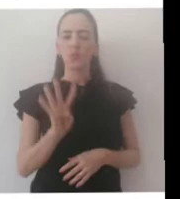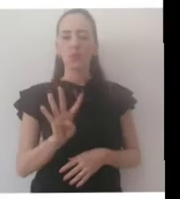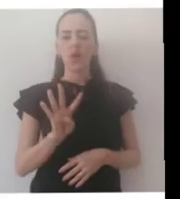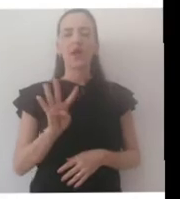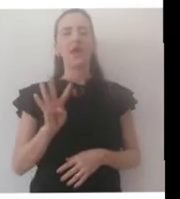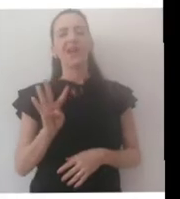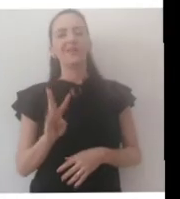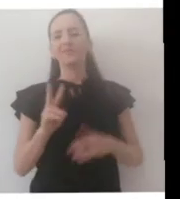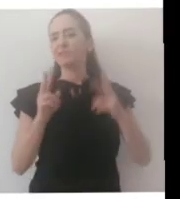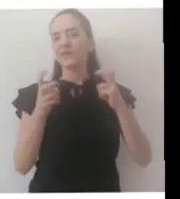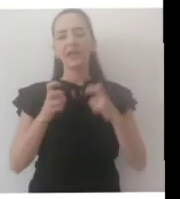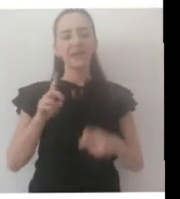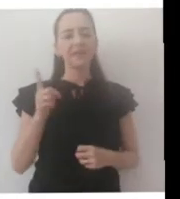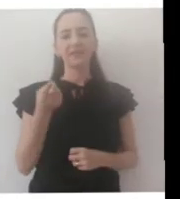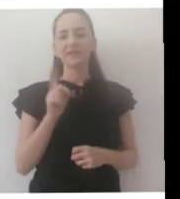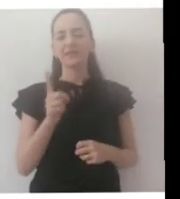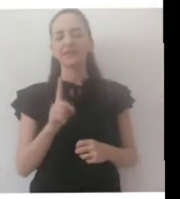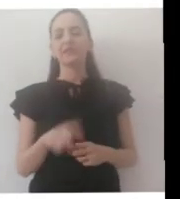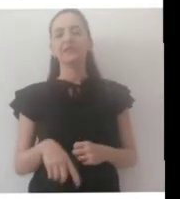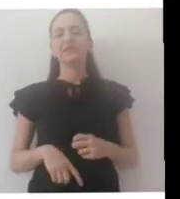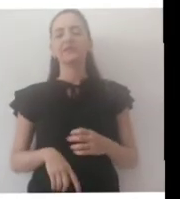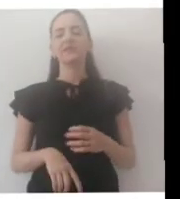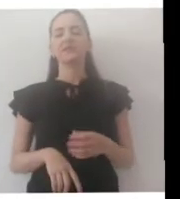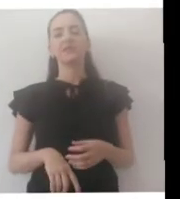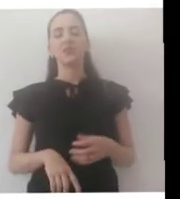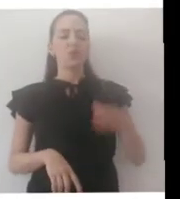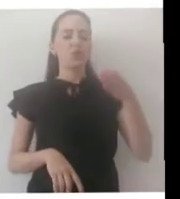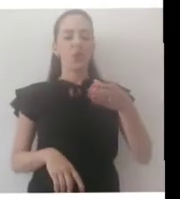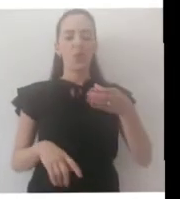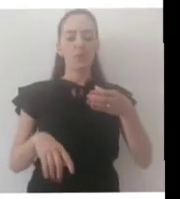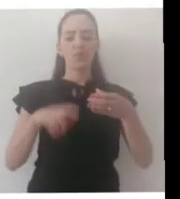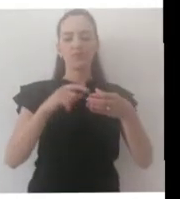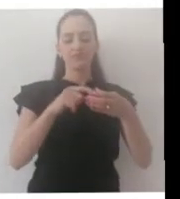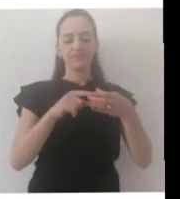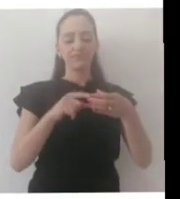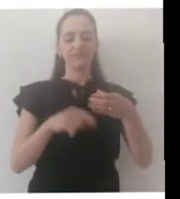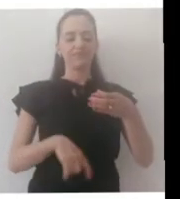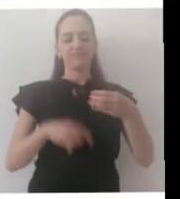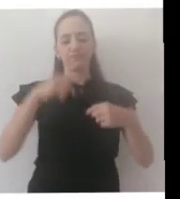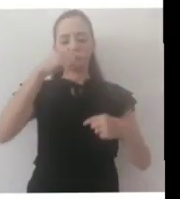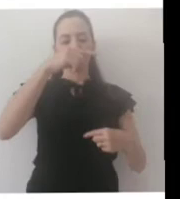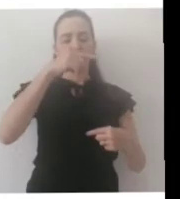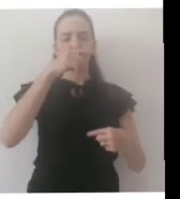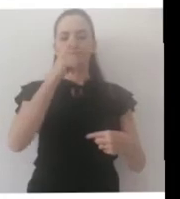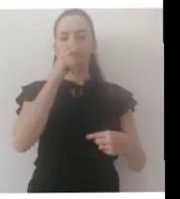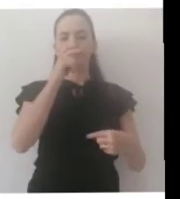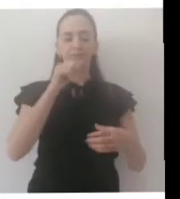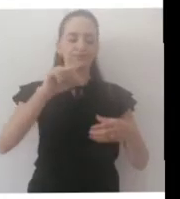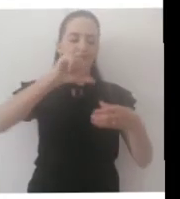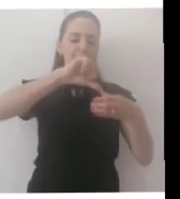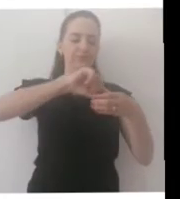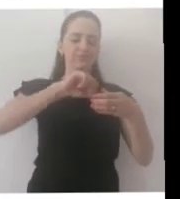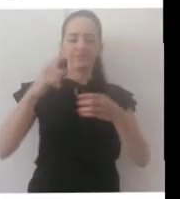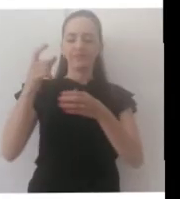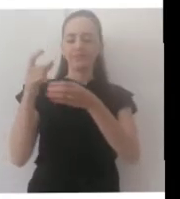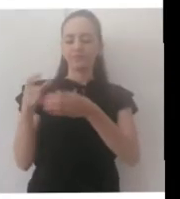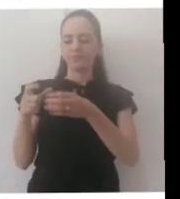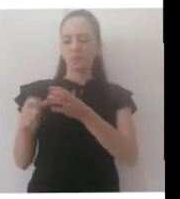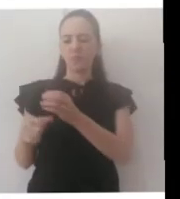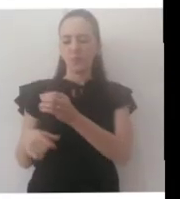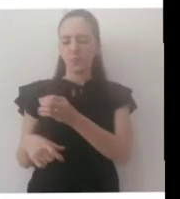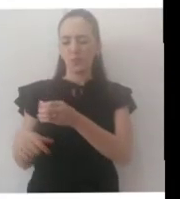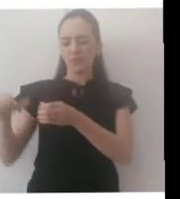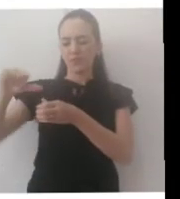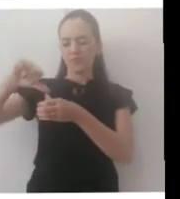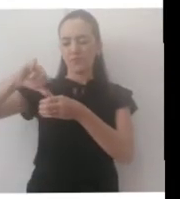acha que o copo mais magrinho, mais fino, vai ter mais água. Então, isso daí é a questão da conservação, esse entendimento de que